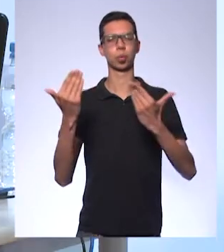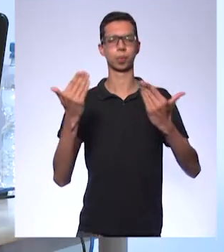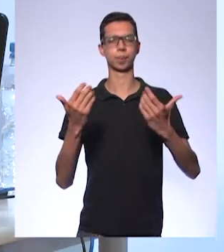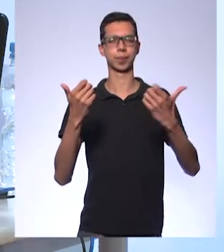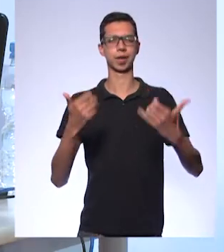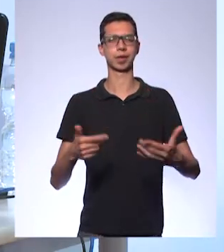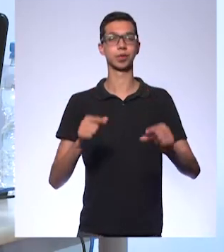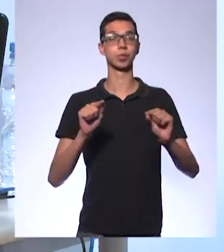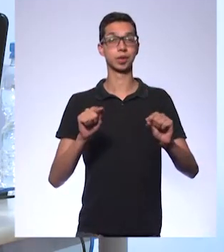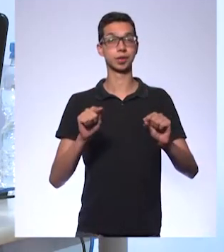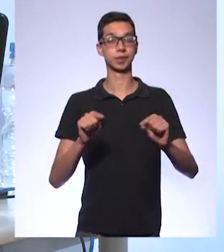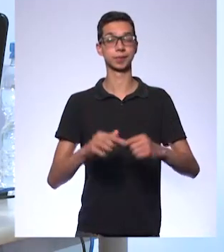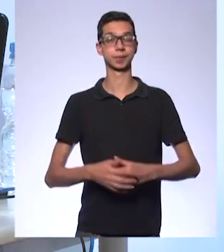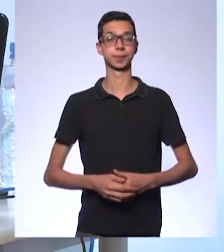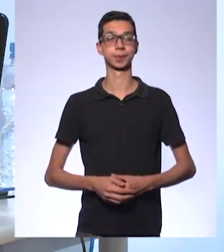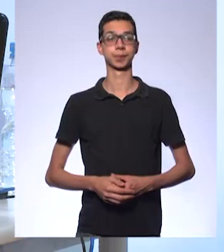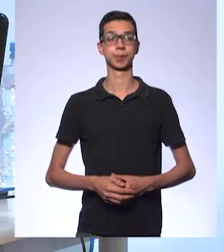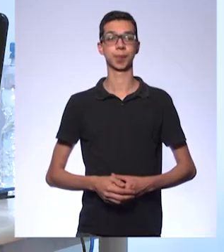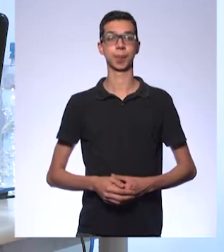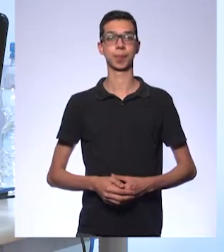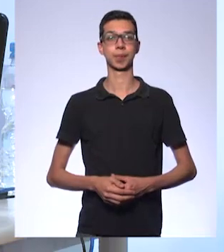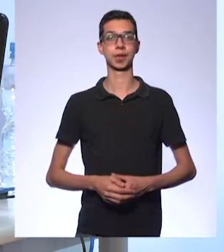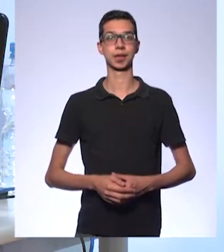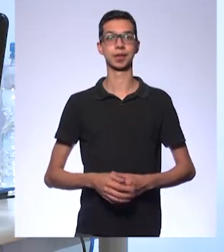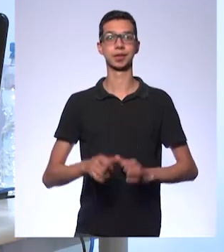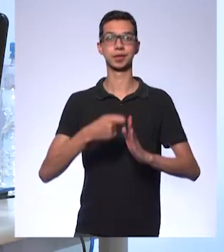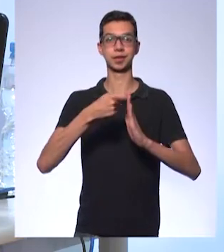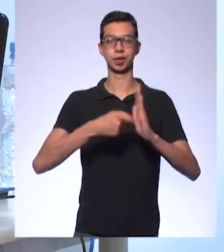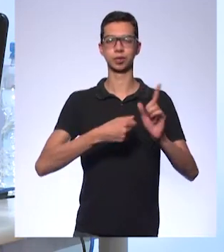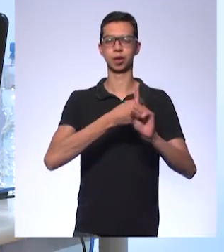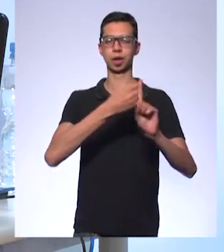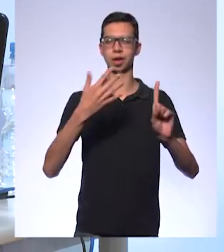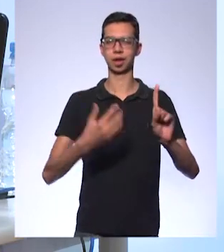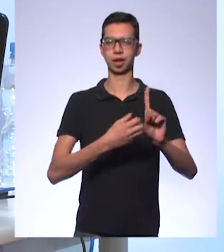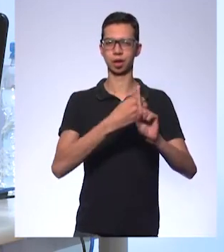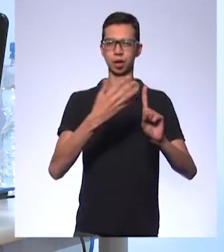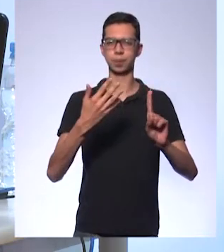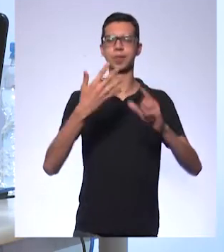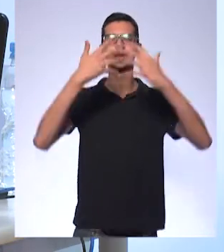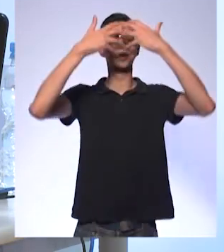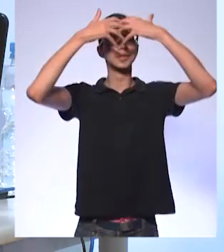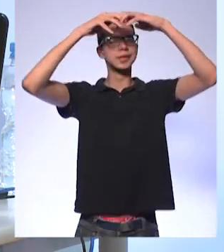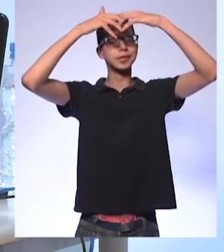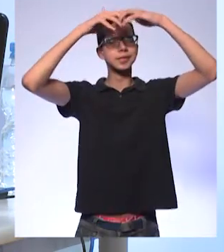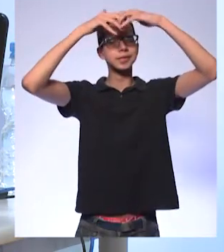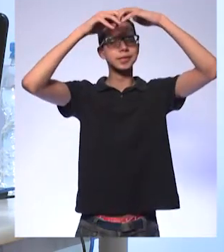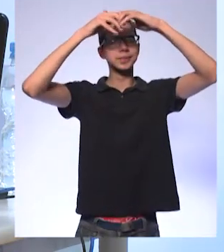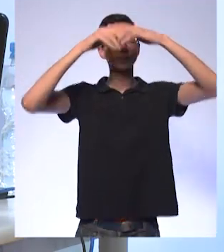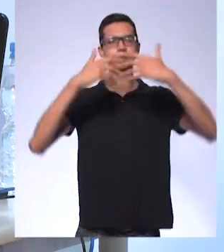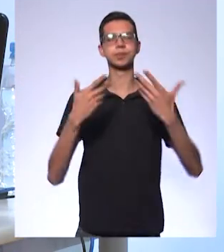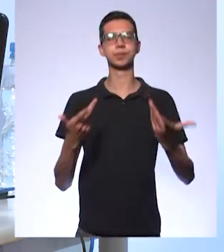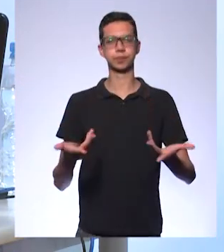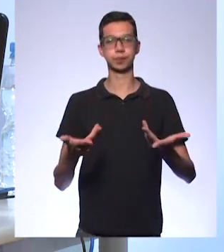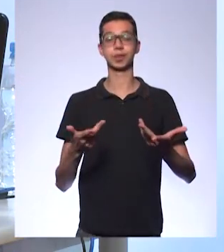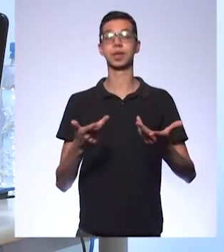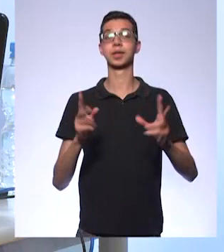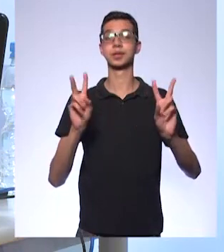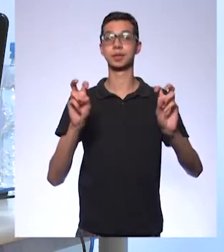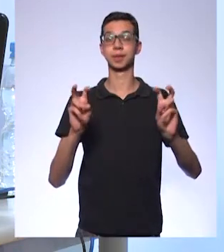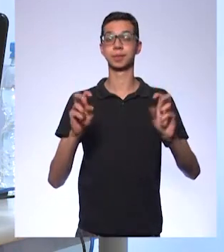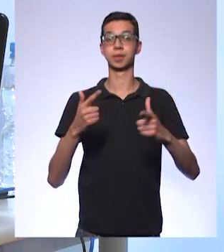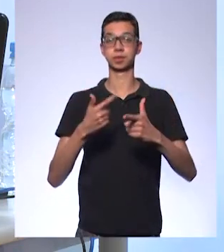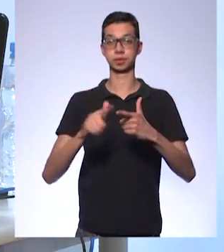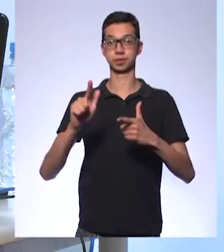onde a gente está falando aqui, é texto argumentativo, a gente reflete acerca de um tema, as causas, as relações de causa e